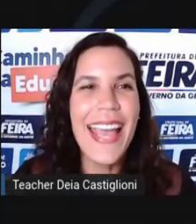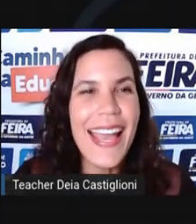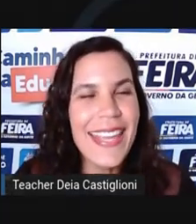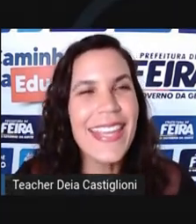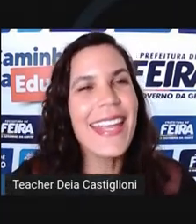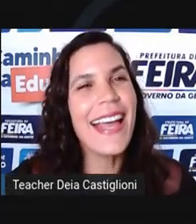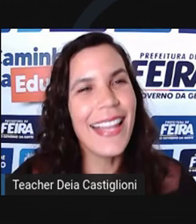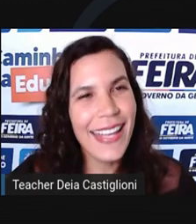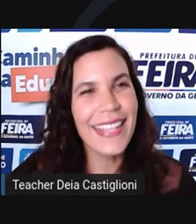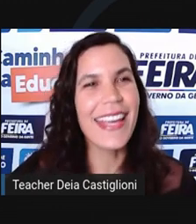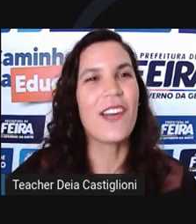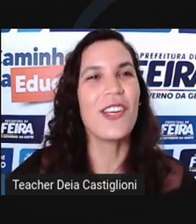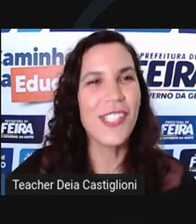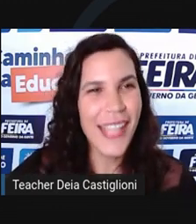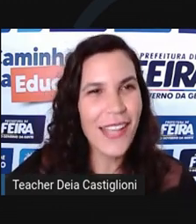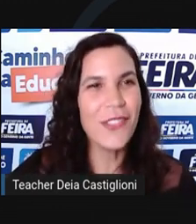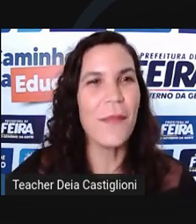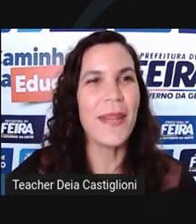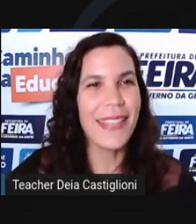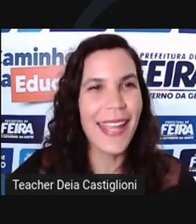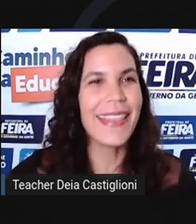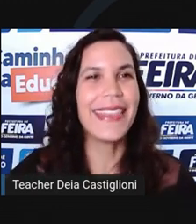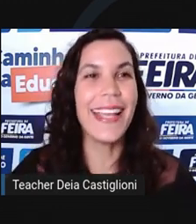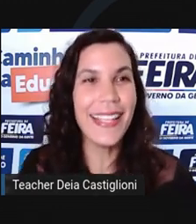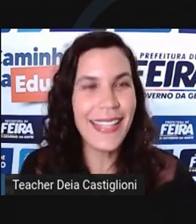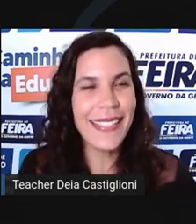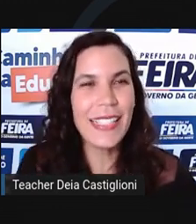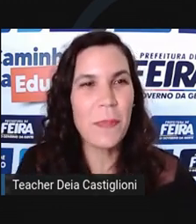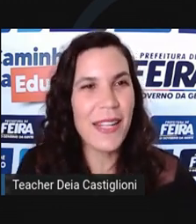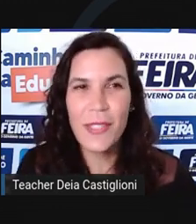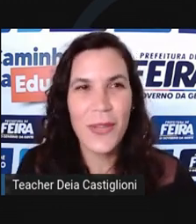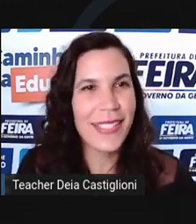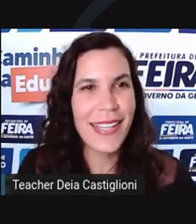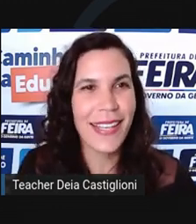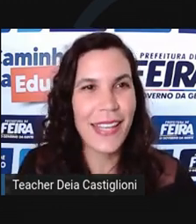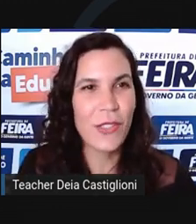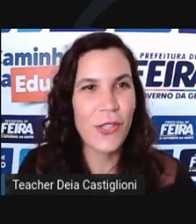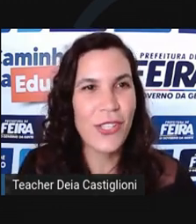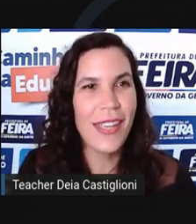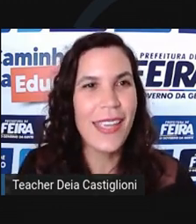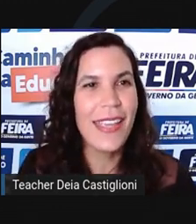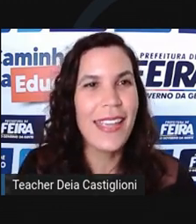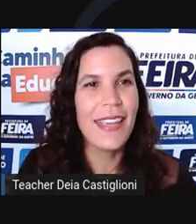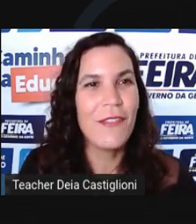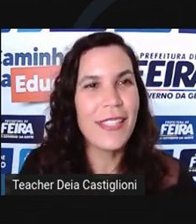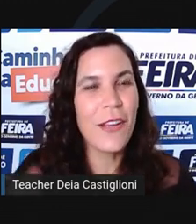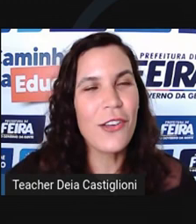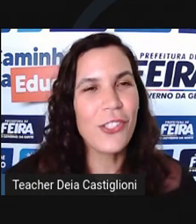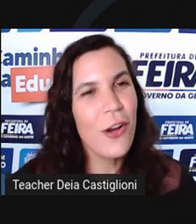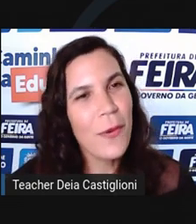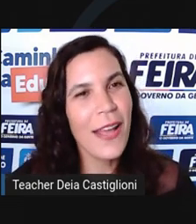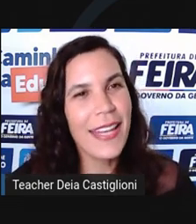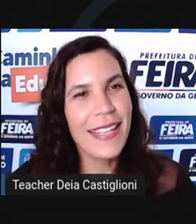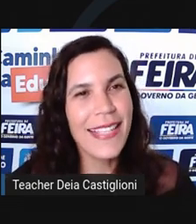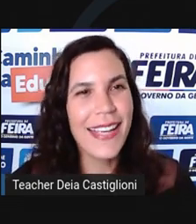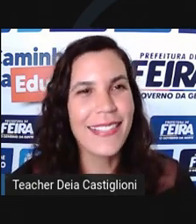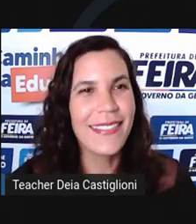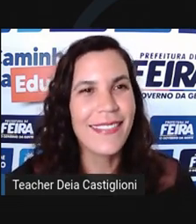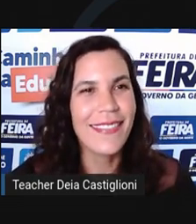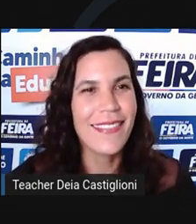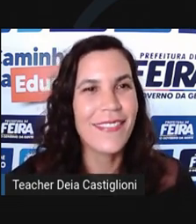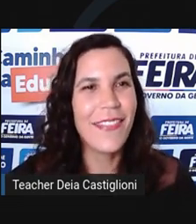E aí, galerinha, gostaram de aprender tantas expressões em inglês hoje? Você gostou, Pro